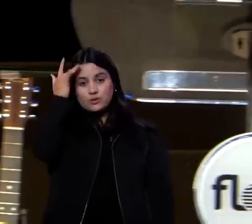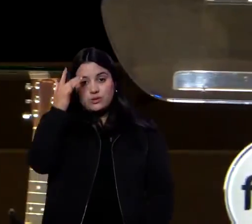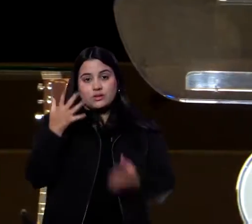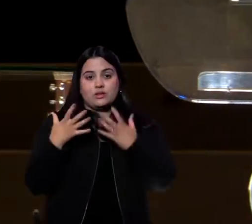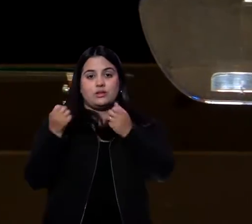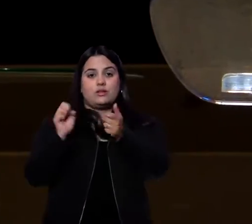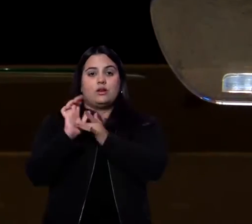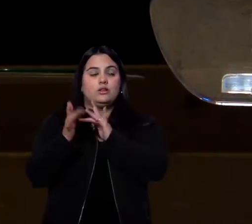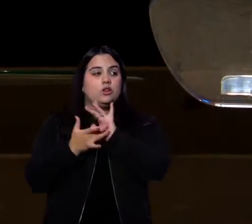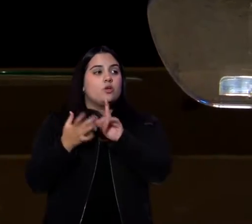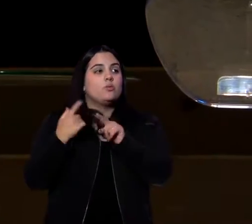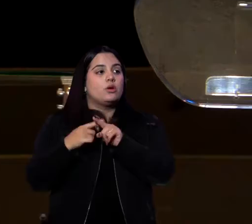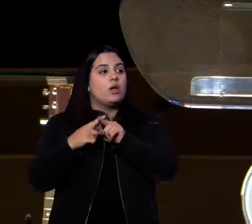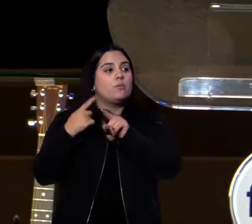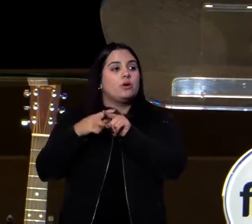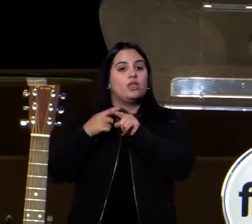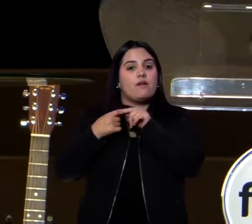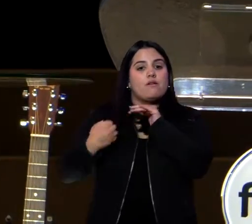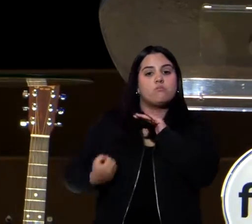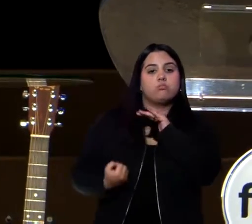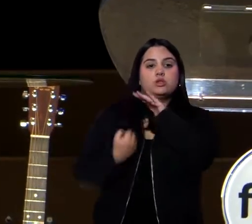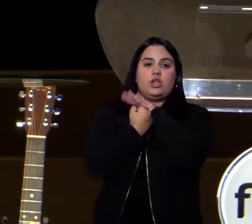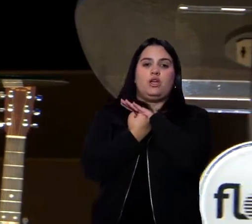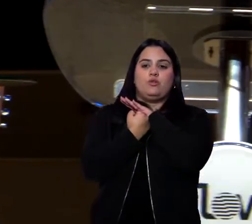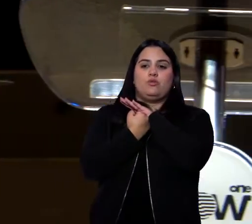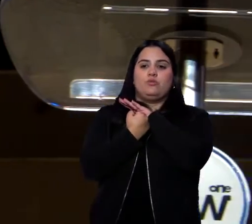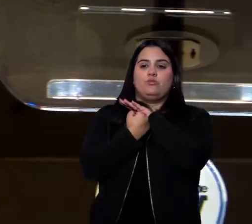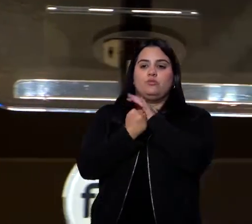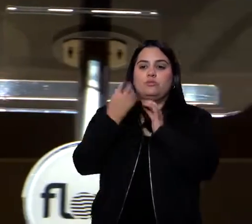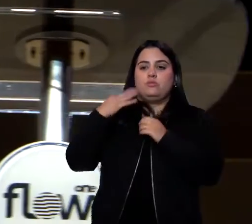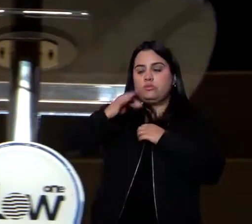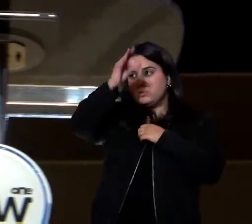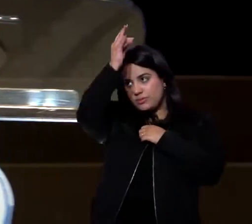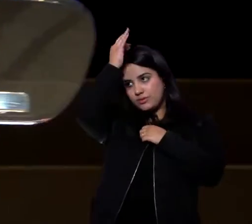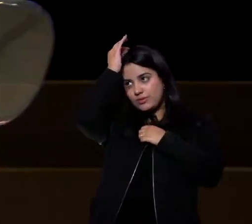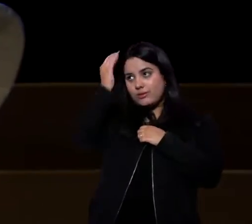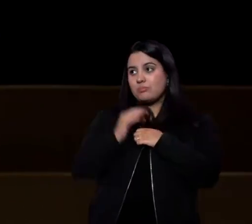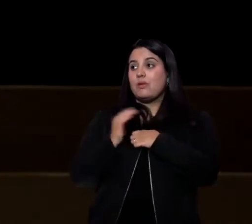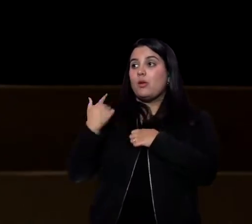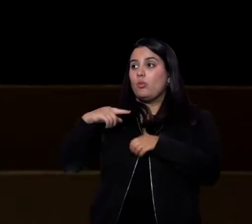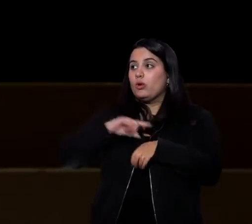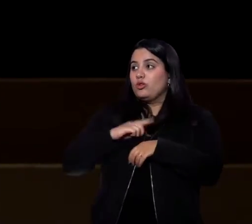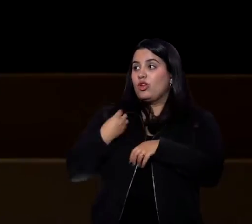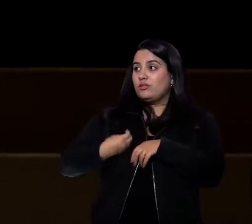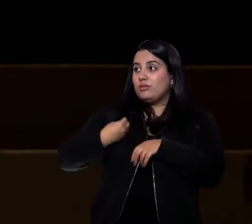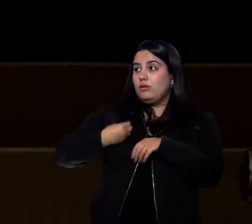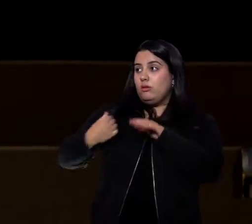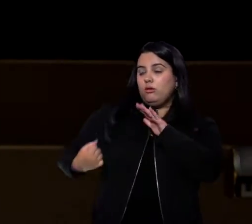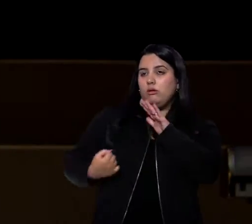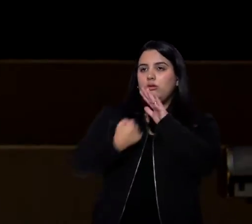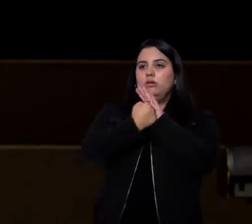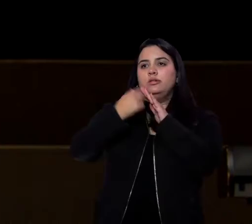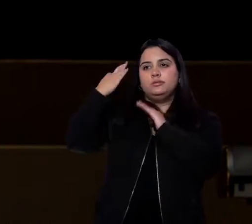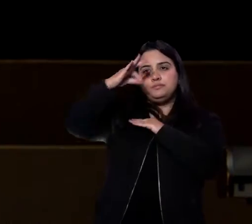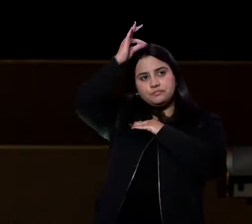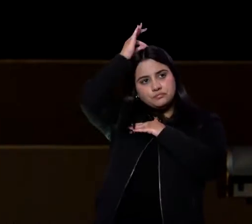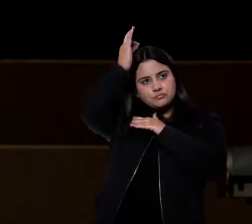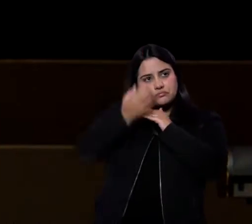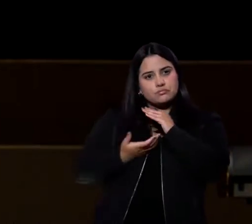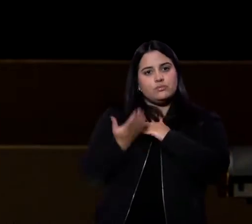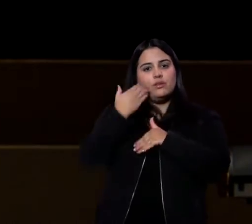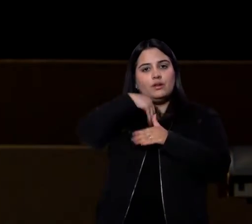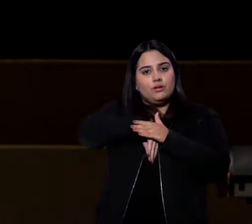cheio do Espírito Santo. Quando nós caminhamos cheios do Espírito Santo, nós